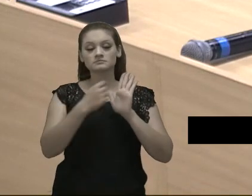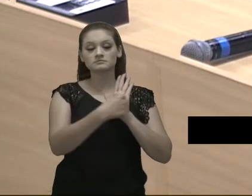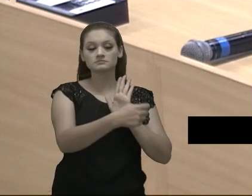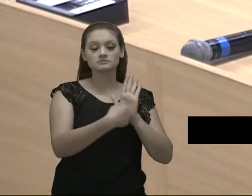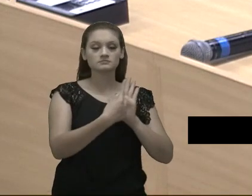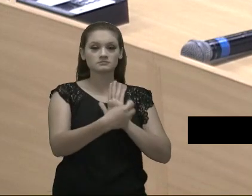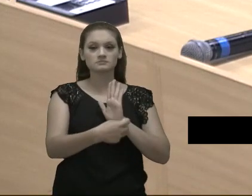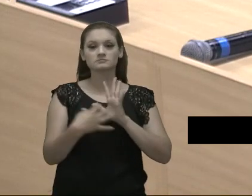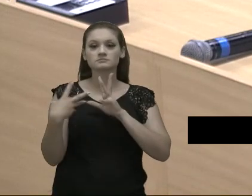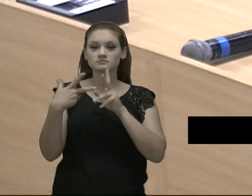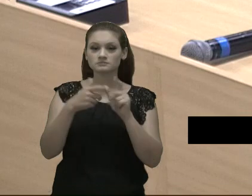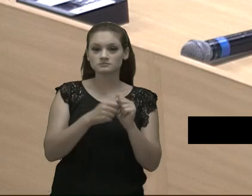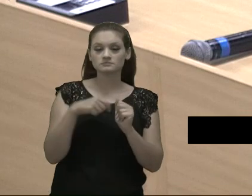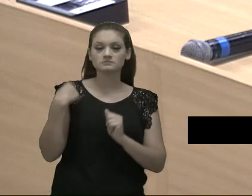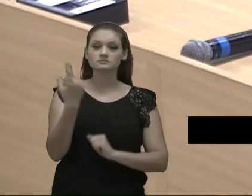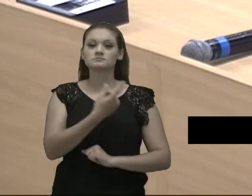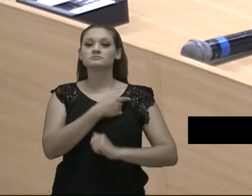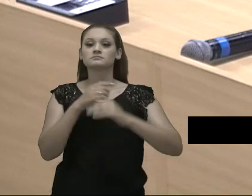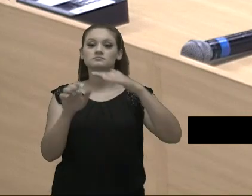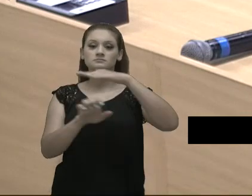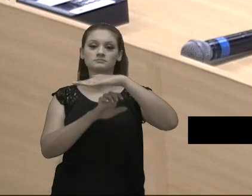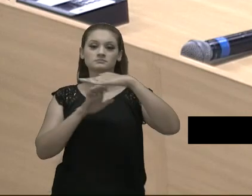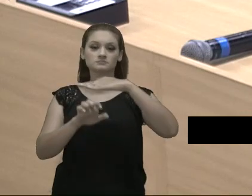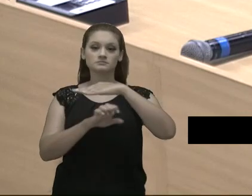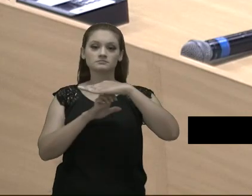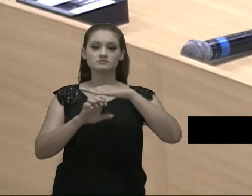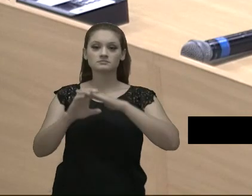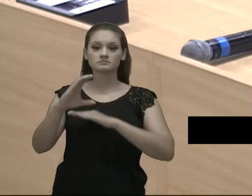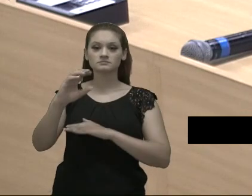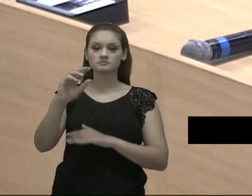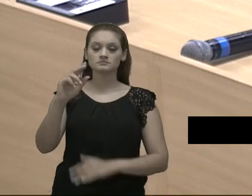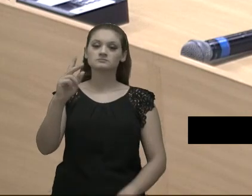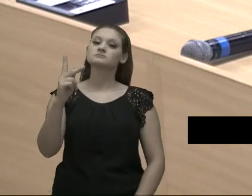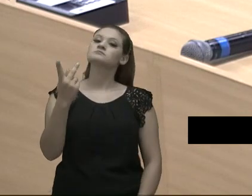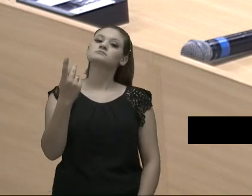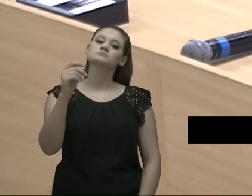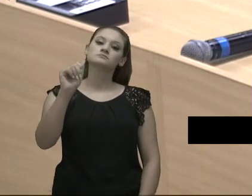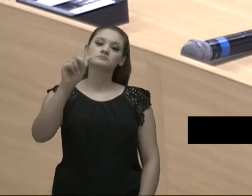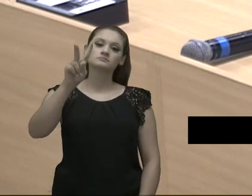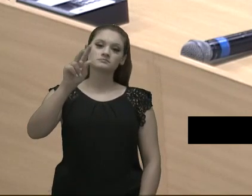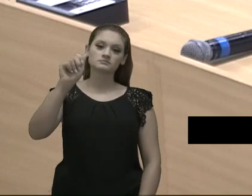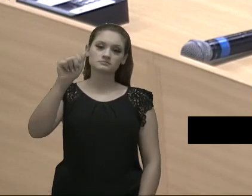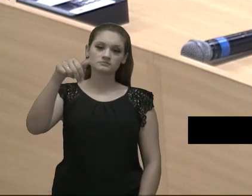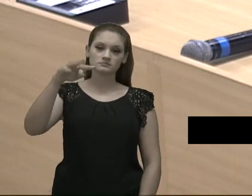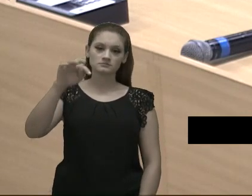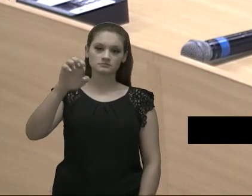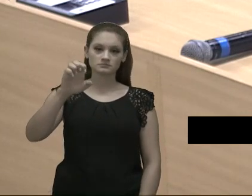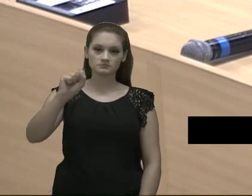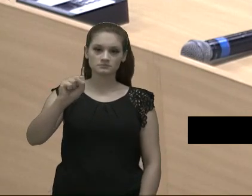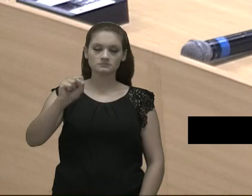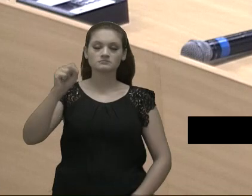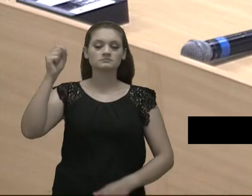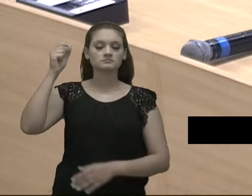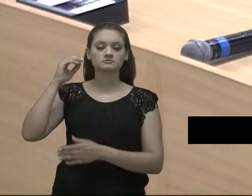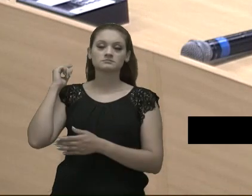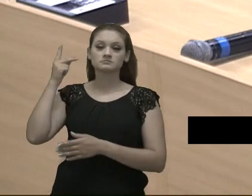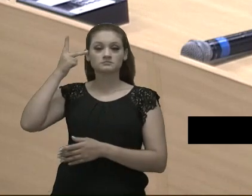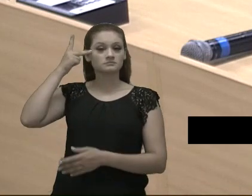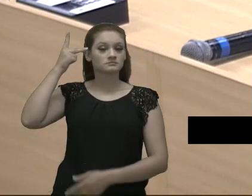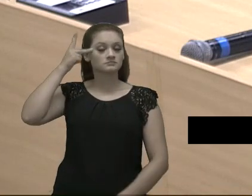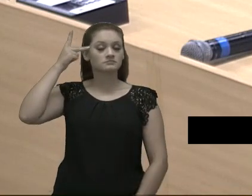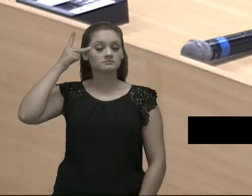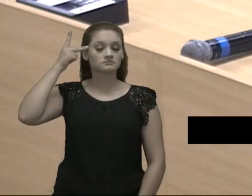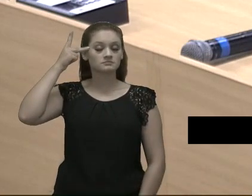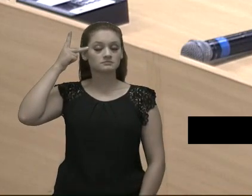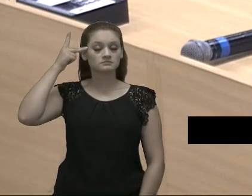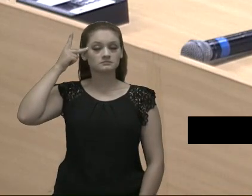ela vem toda da nossa empresa Chavantes, lá da a matriz, né, de São Paulo.